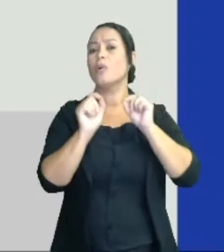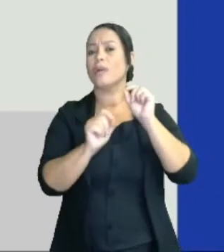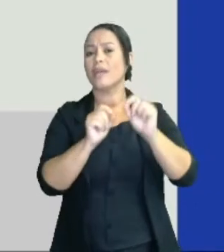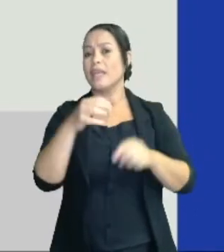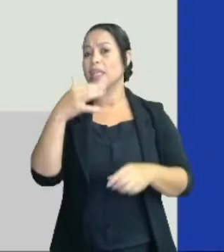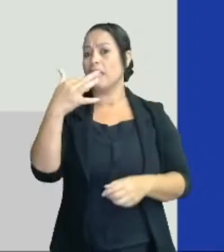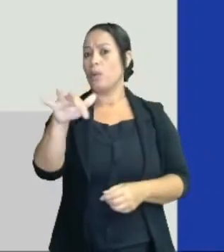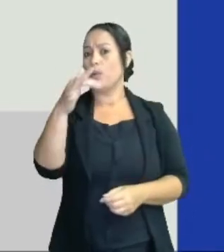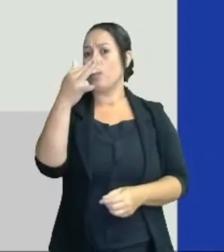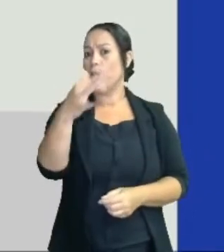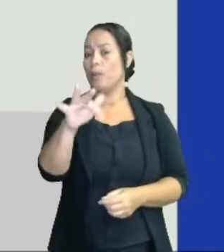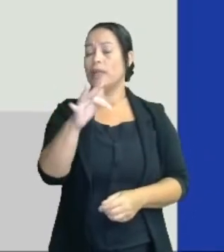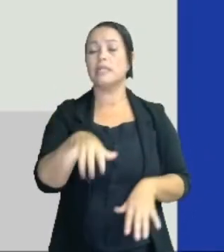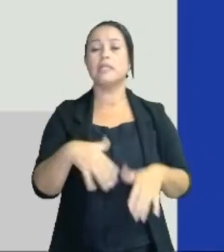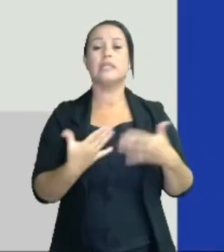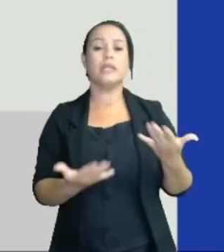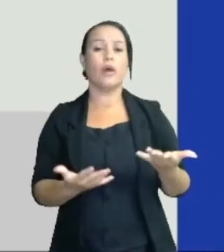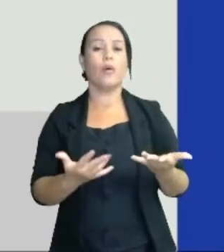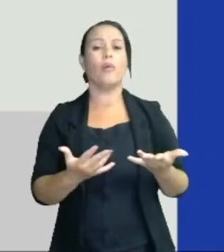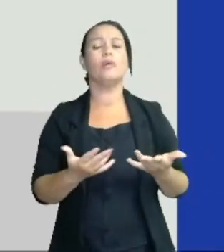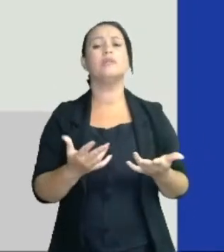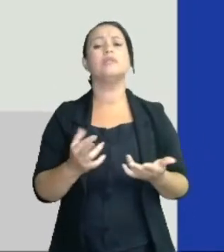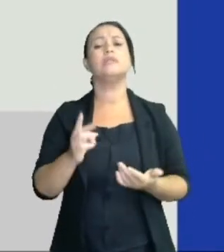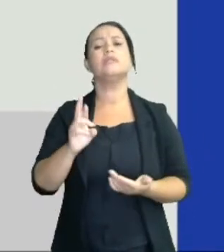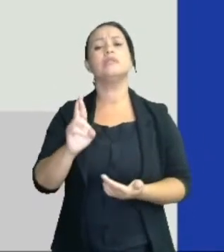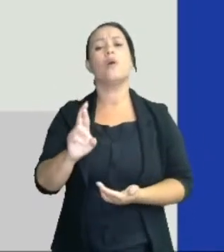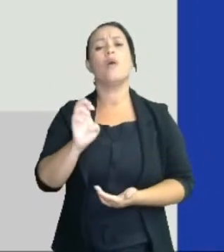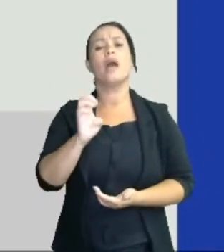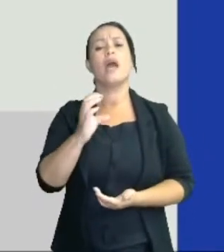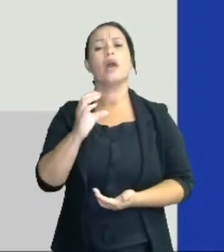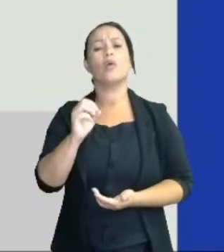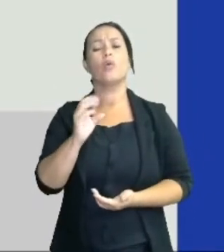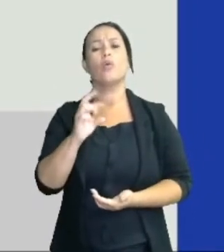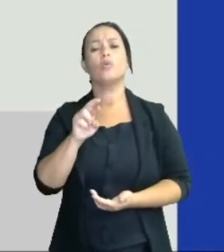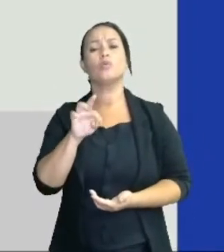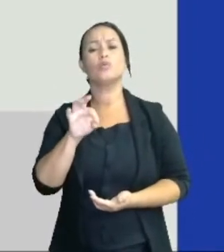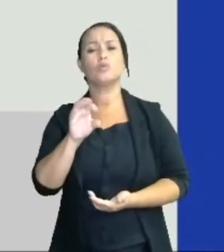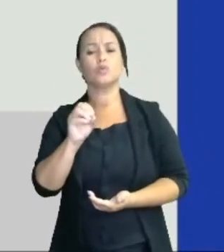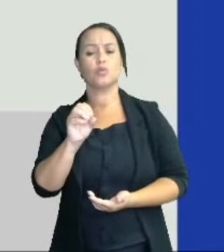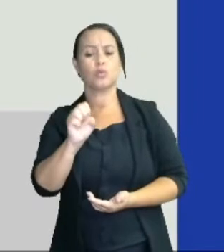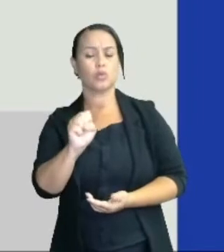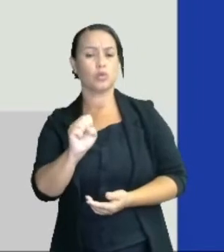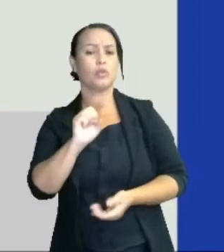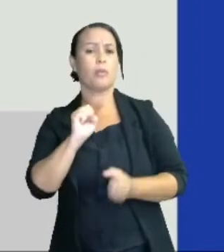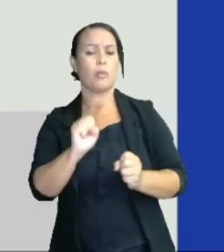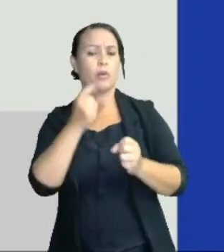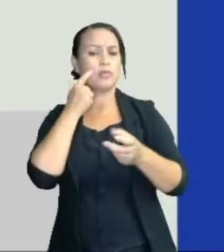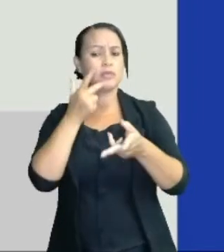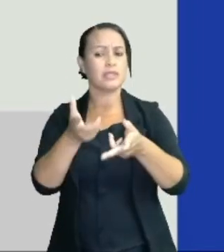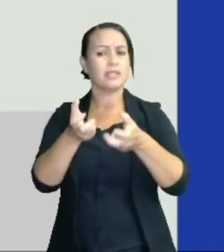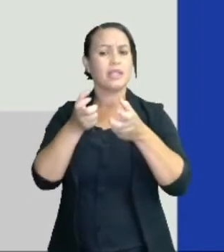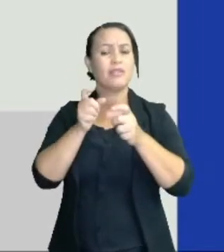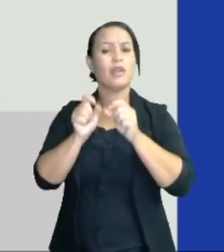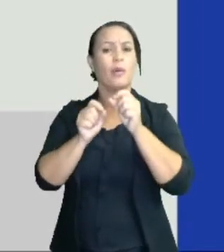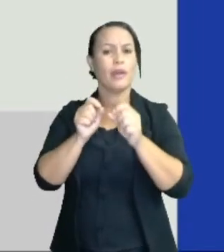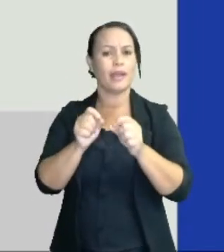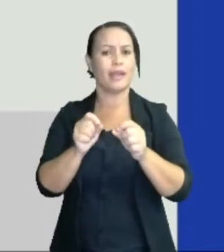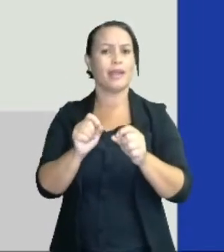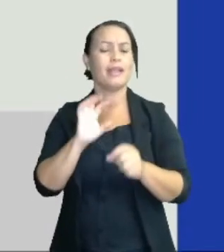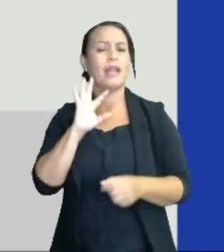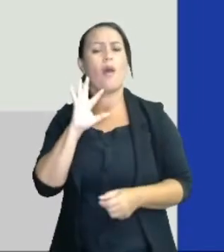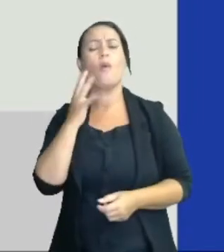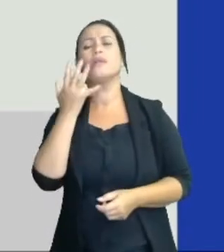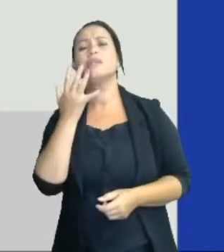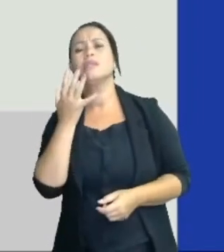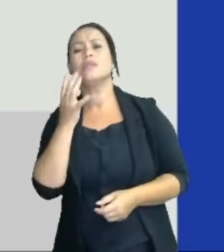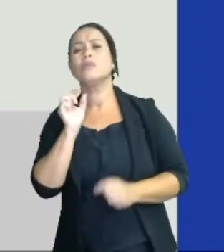está doendo. Então, com esses recursos, eu posso identificar o que é que está acontecendo, o